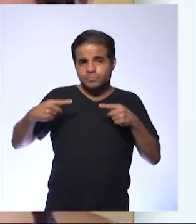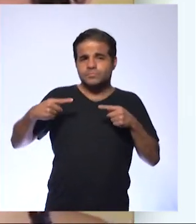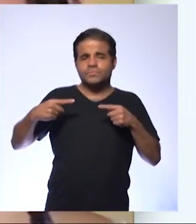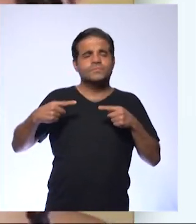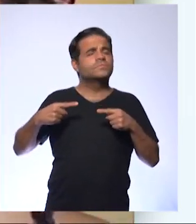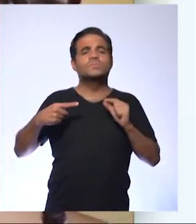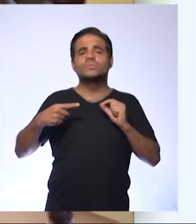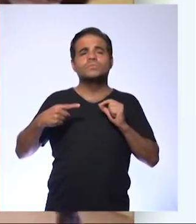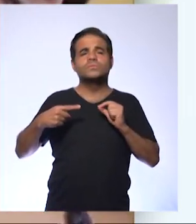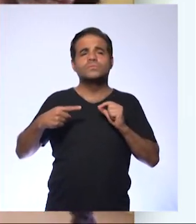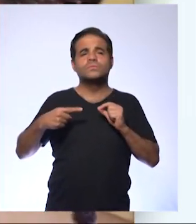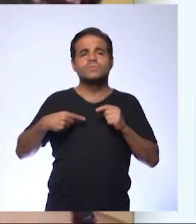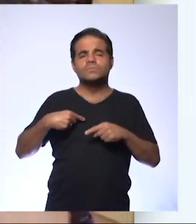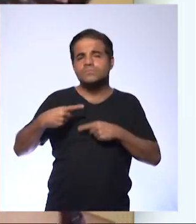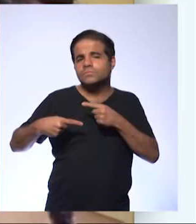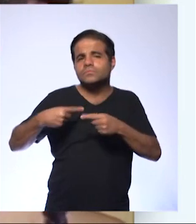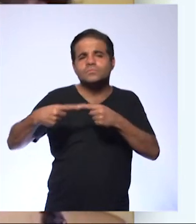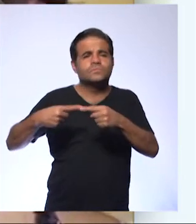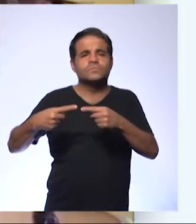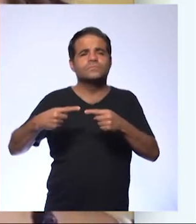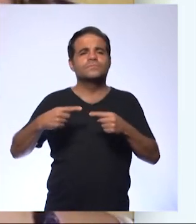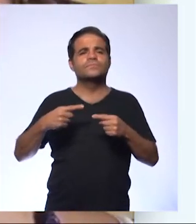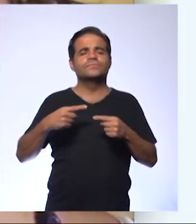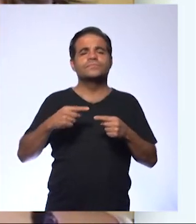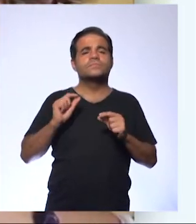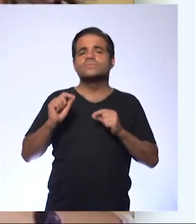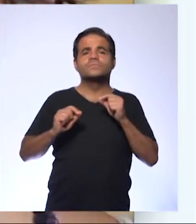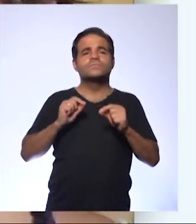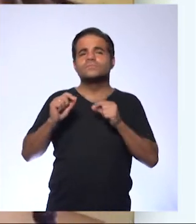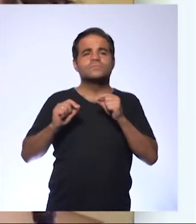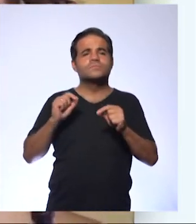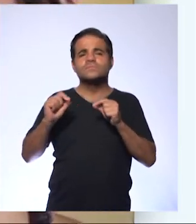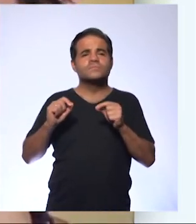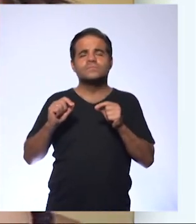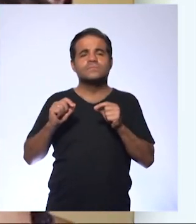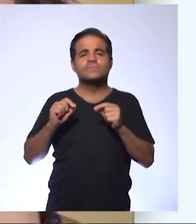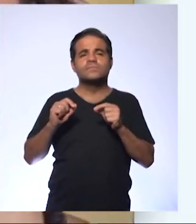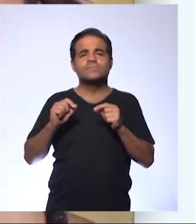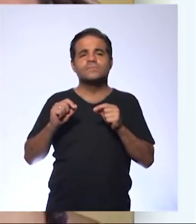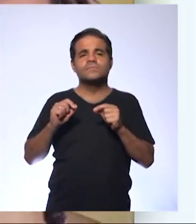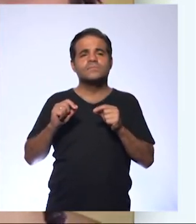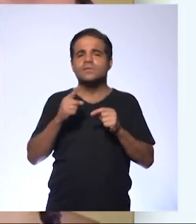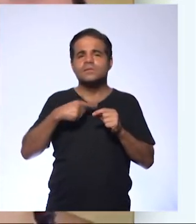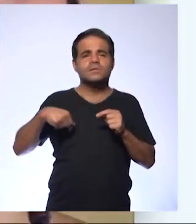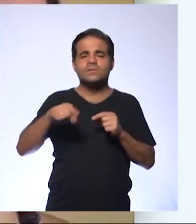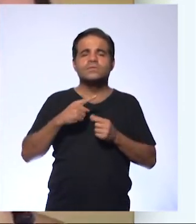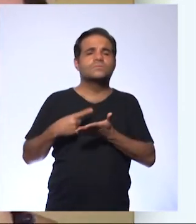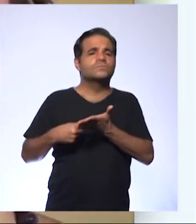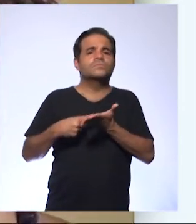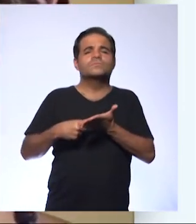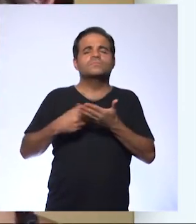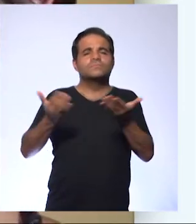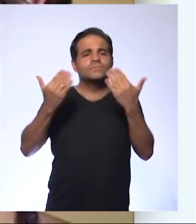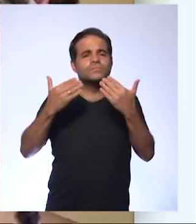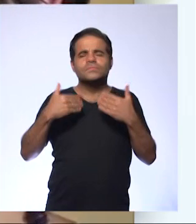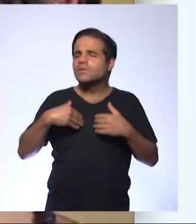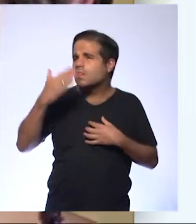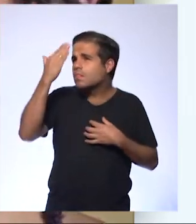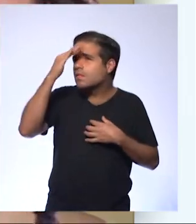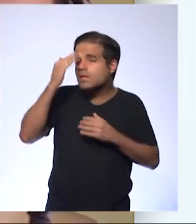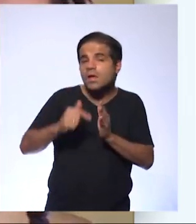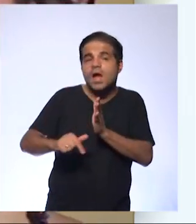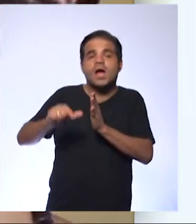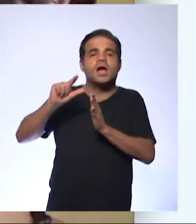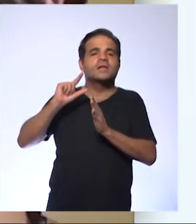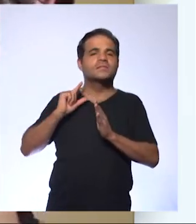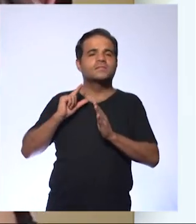nada mais é do que uma atualização, né, daquilo que a gente combinou, que a gente entendeu antes,